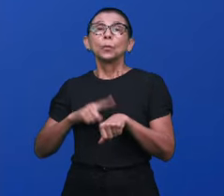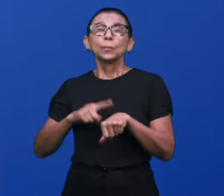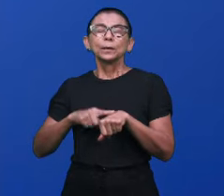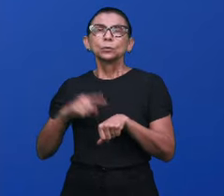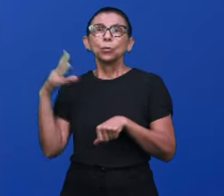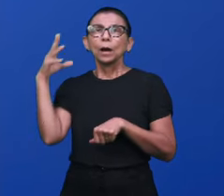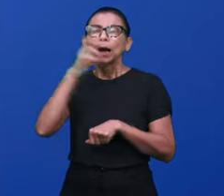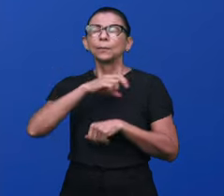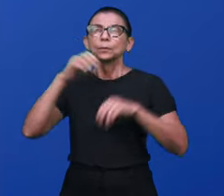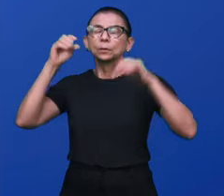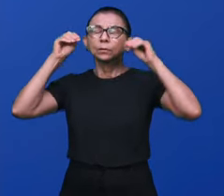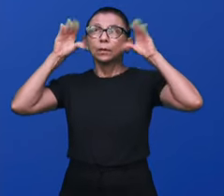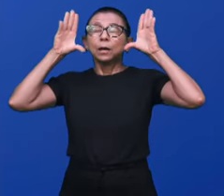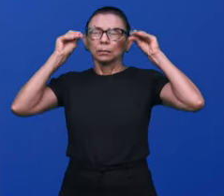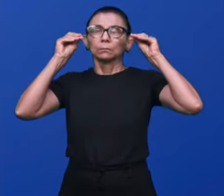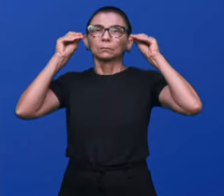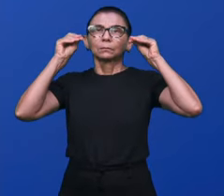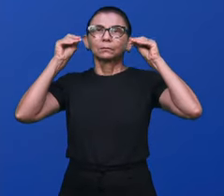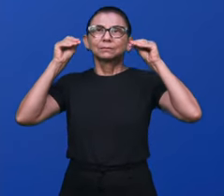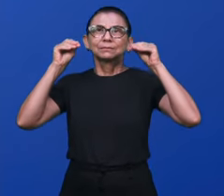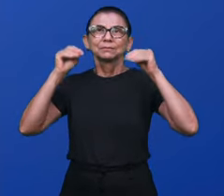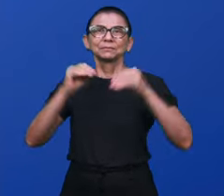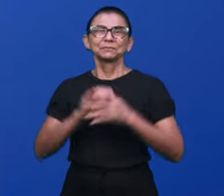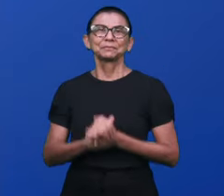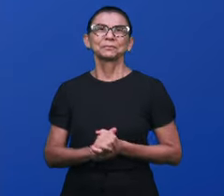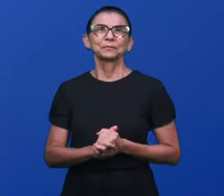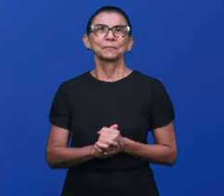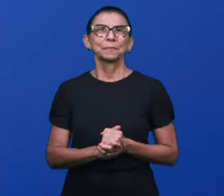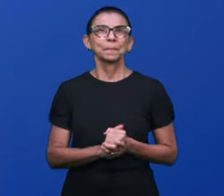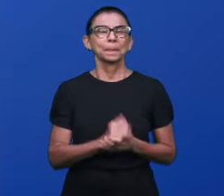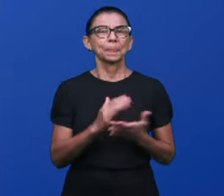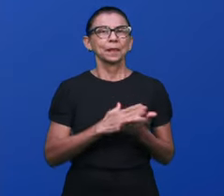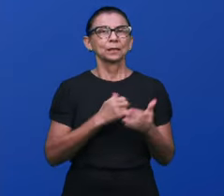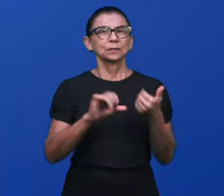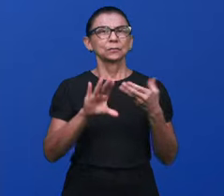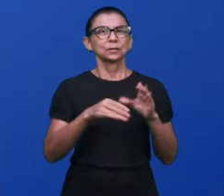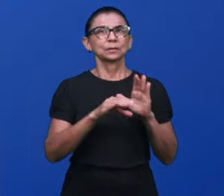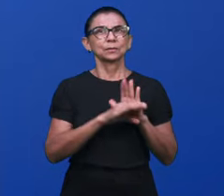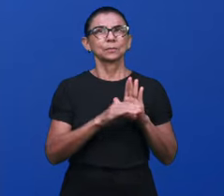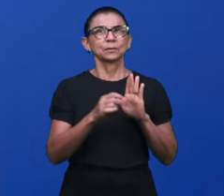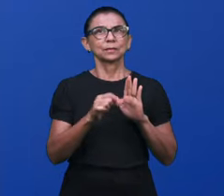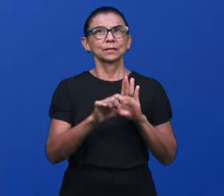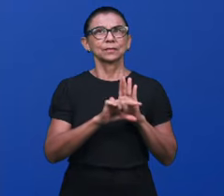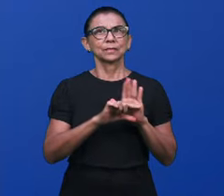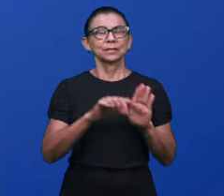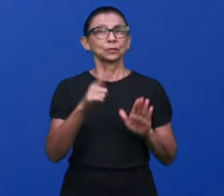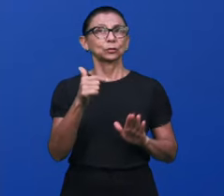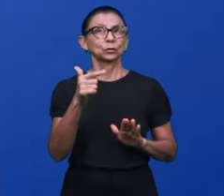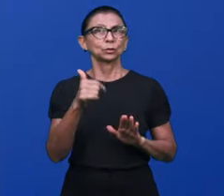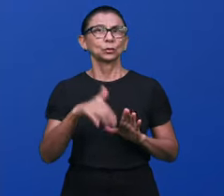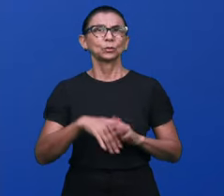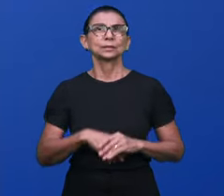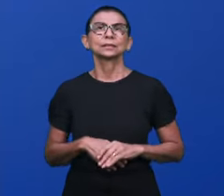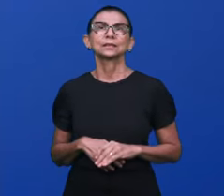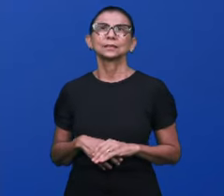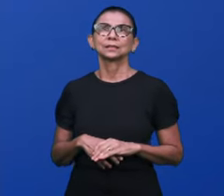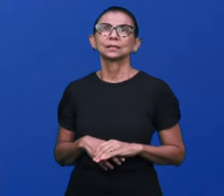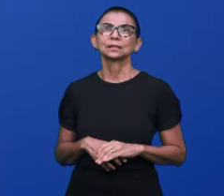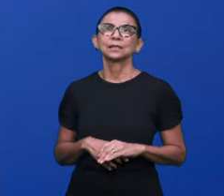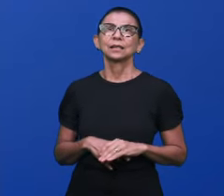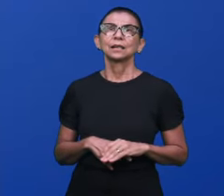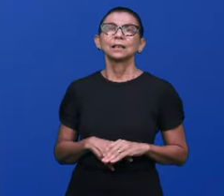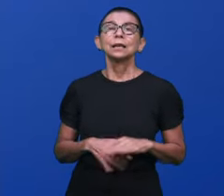cerrar de ojos. En Cantares capítulo 6 versículo 12 nos dice así: antes que lo